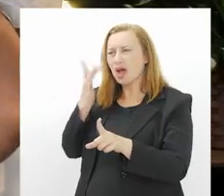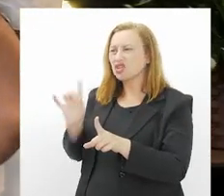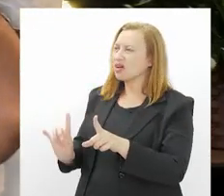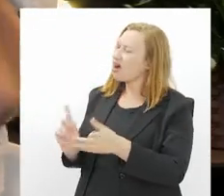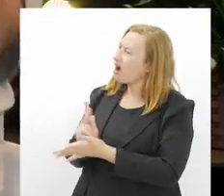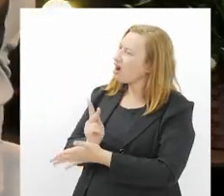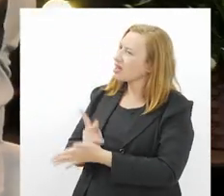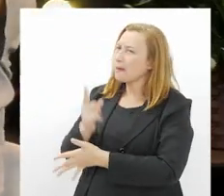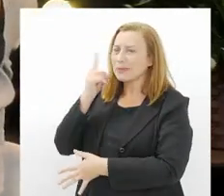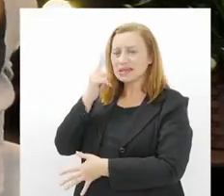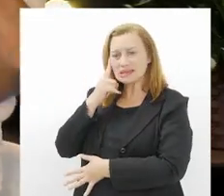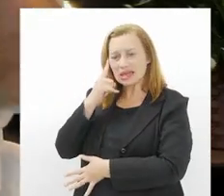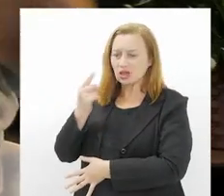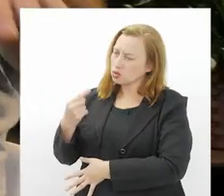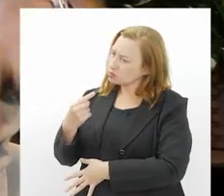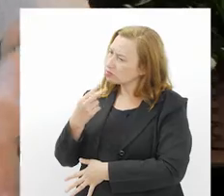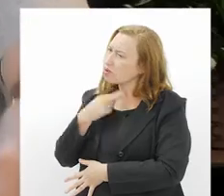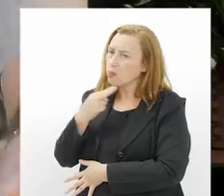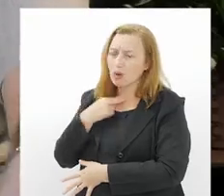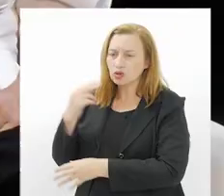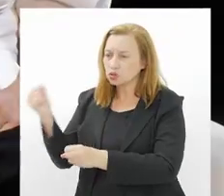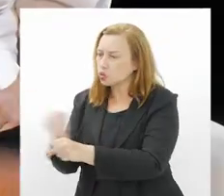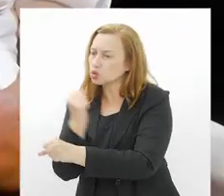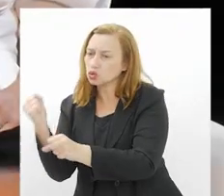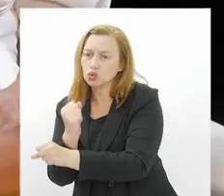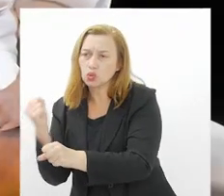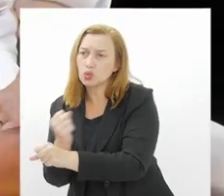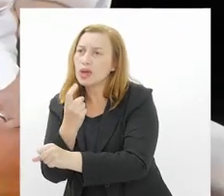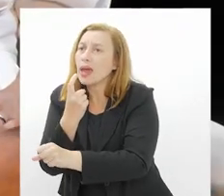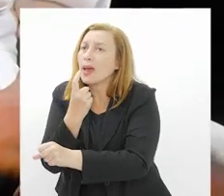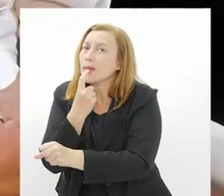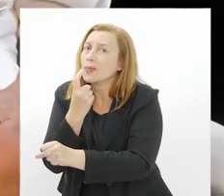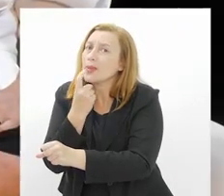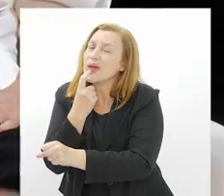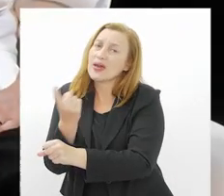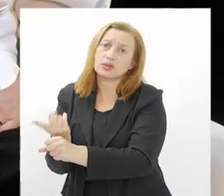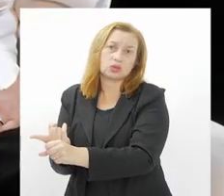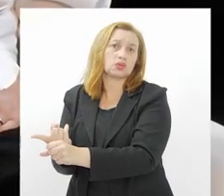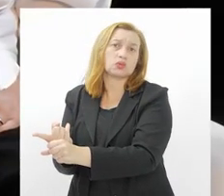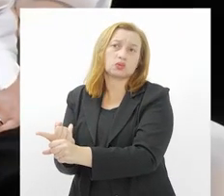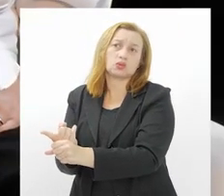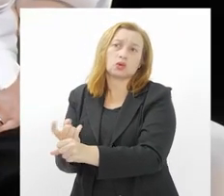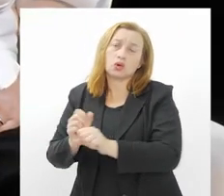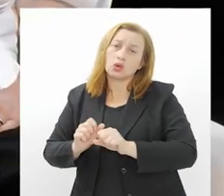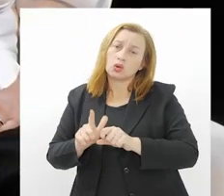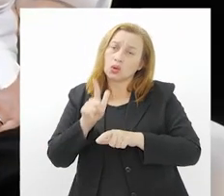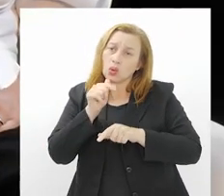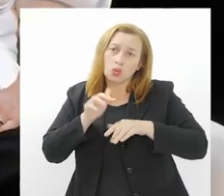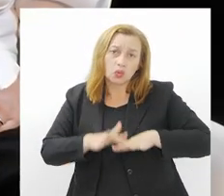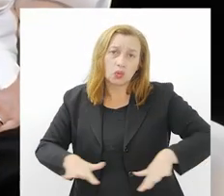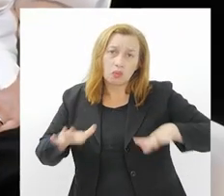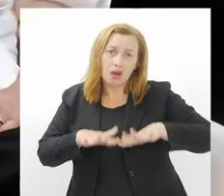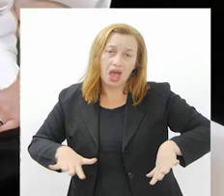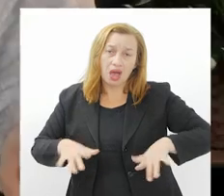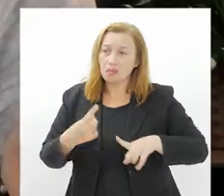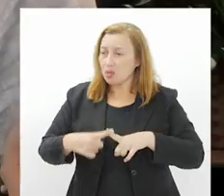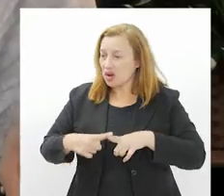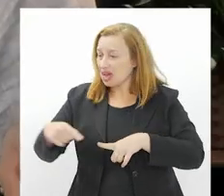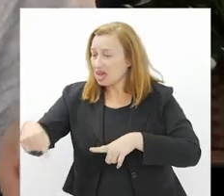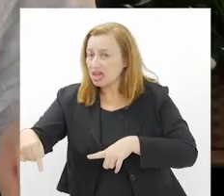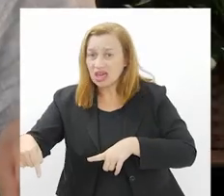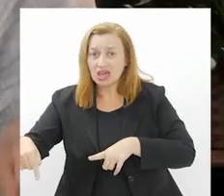ser humano, mas ele devia ter pensado, eu não posso fazer aqui essas construções, porque isso não é área para